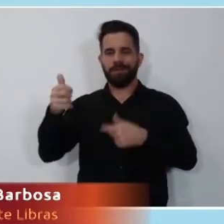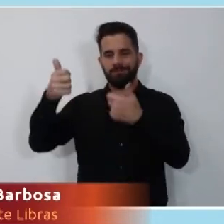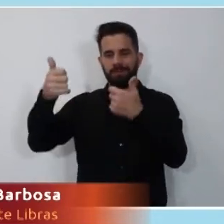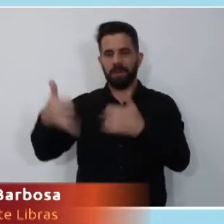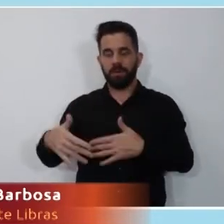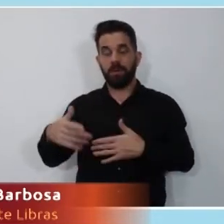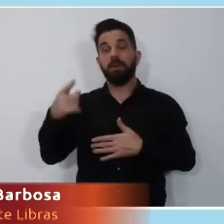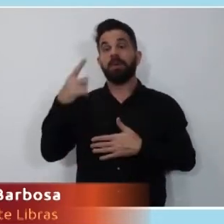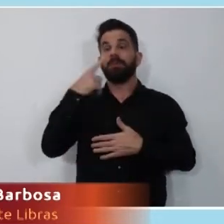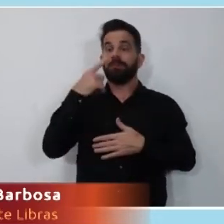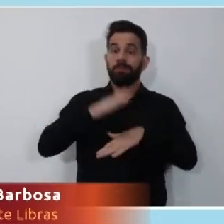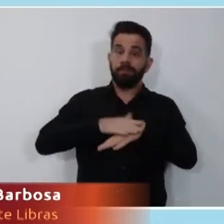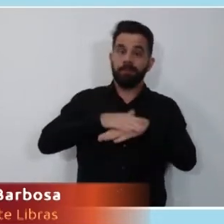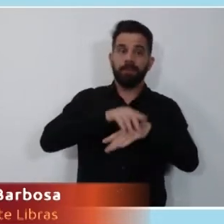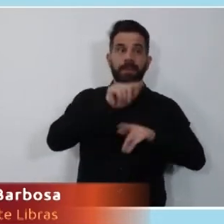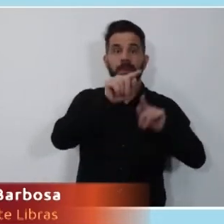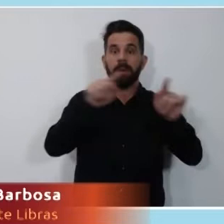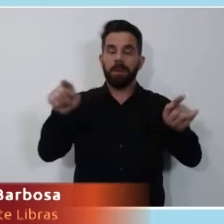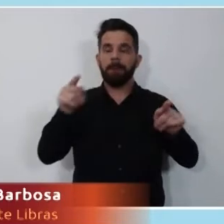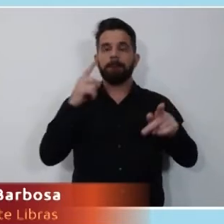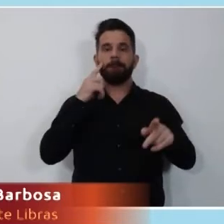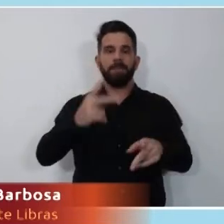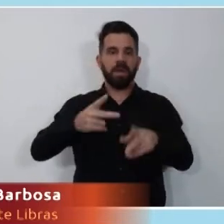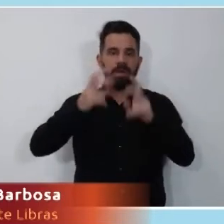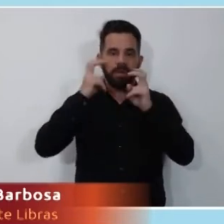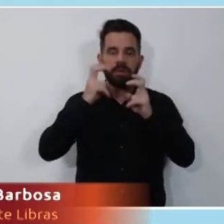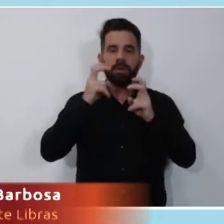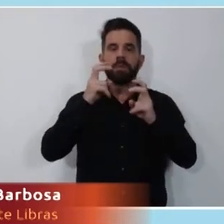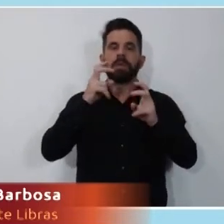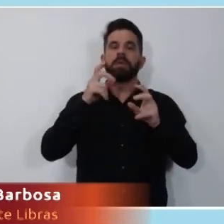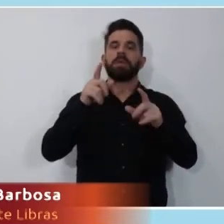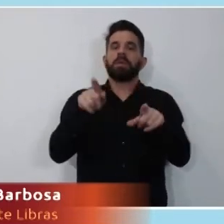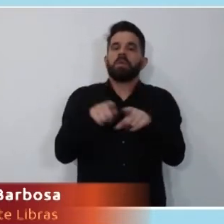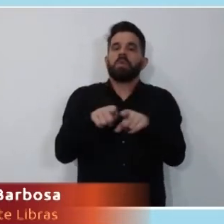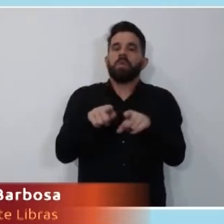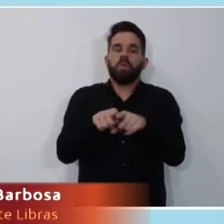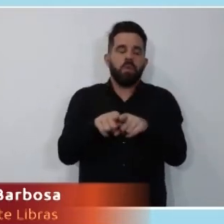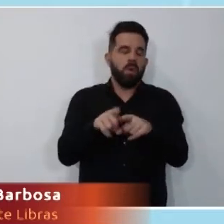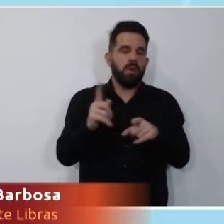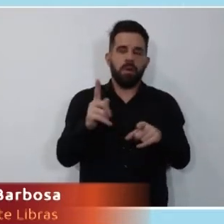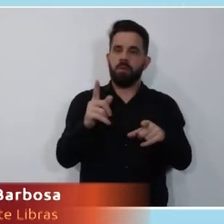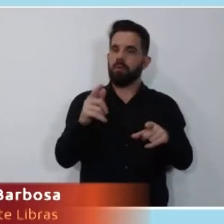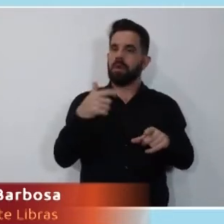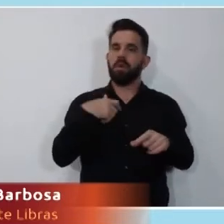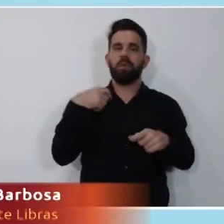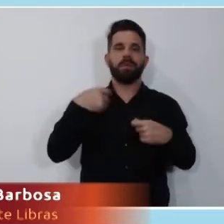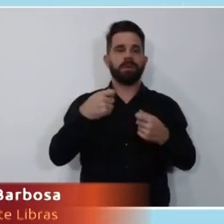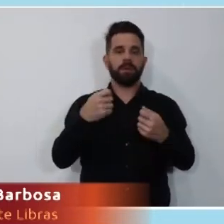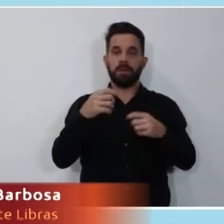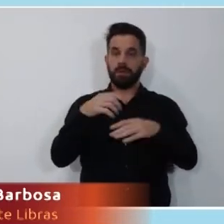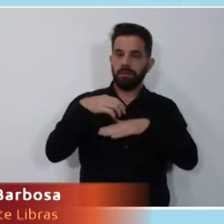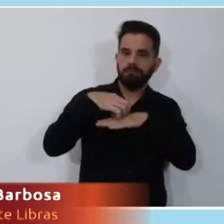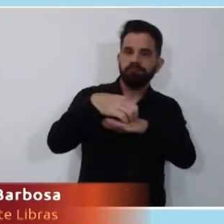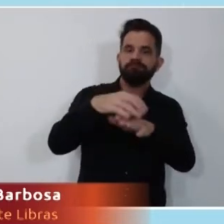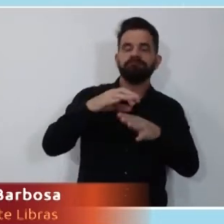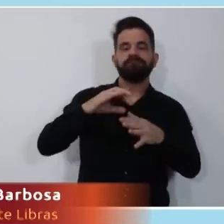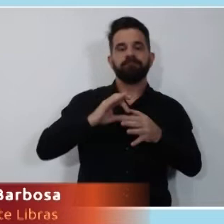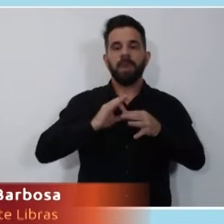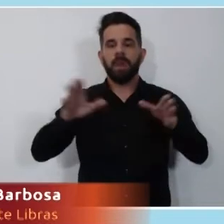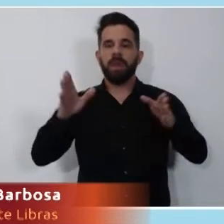você ganhar a via, seja de carro, seja a pé, de bicicleta, do que for, mas